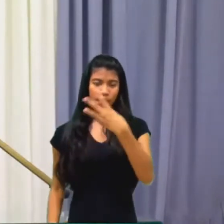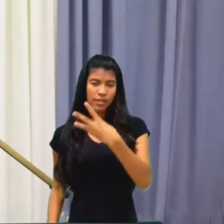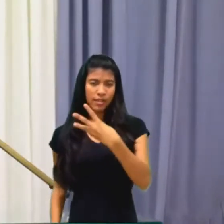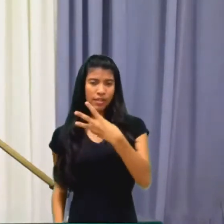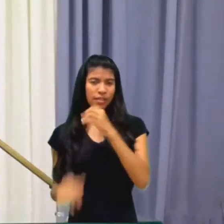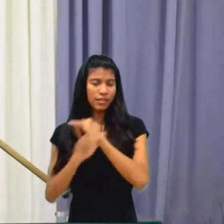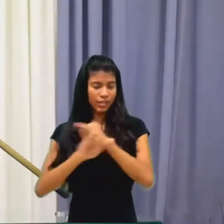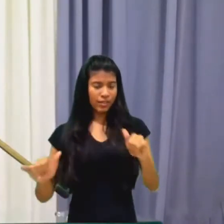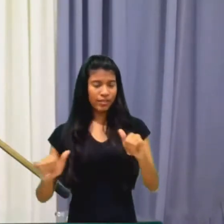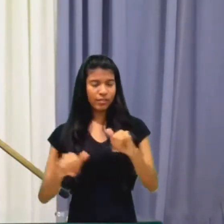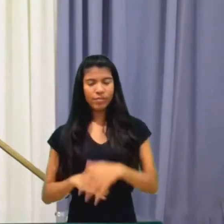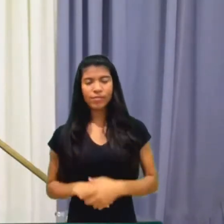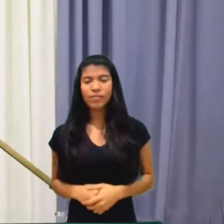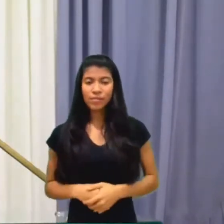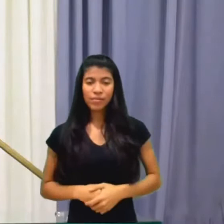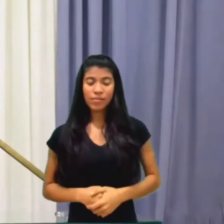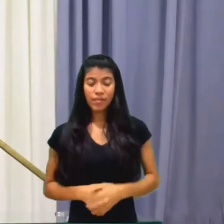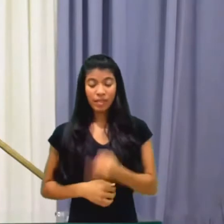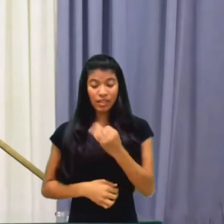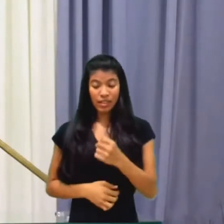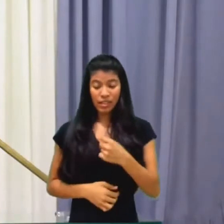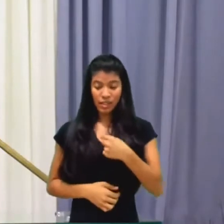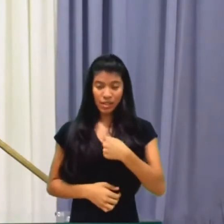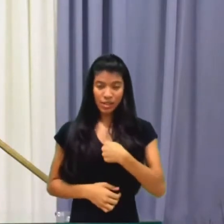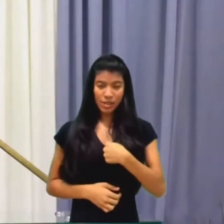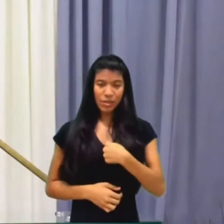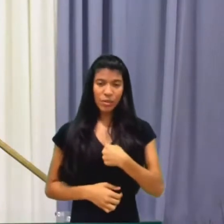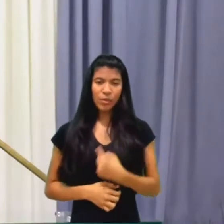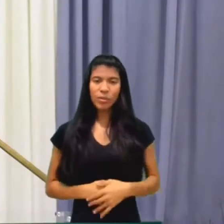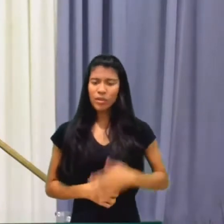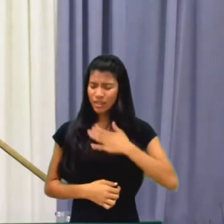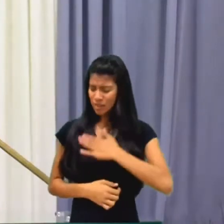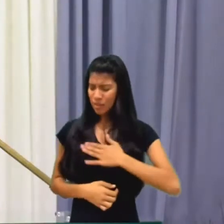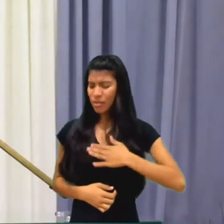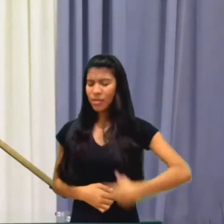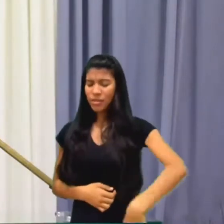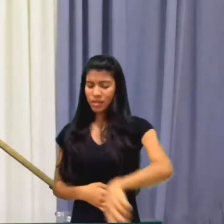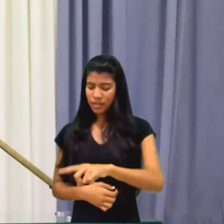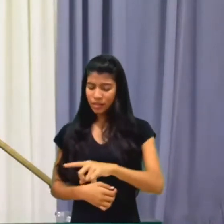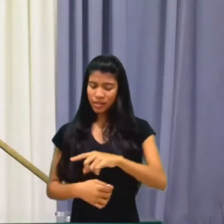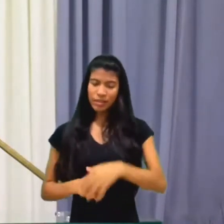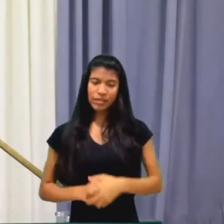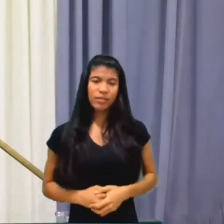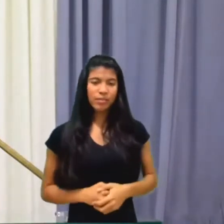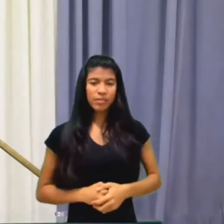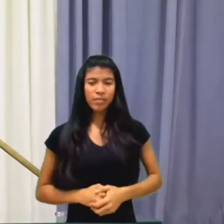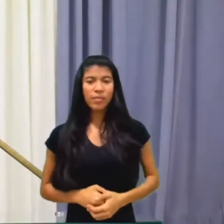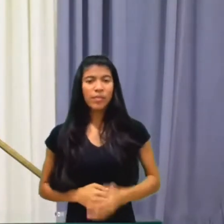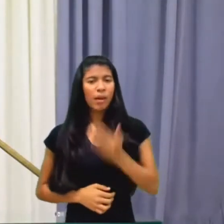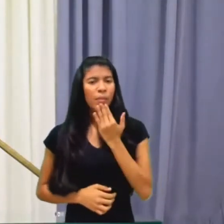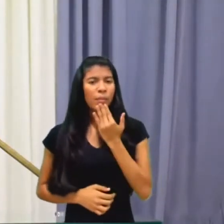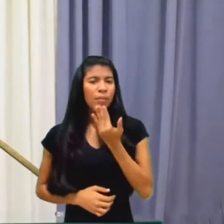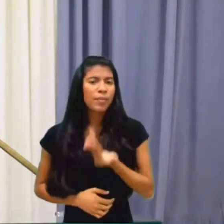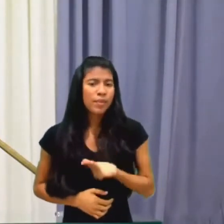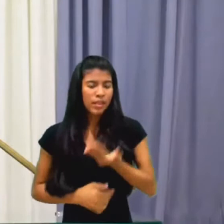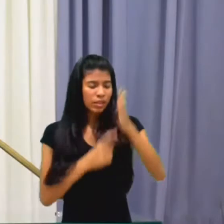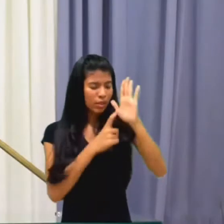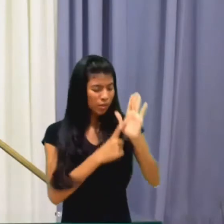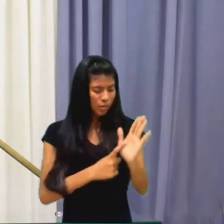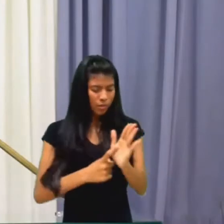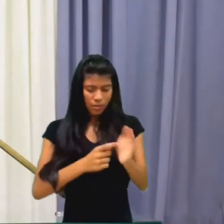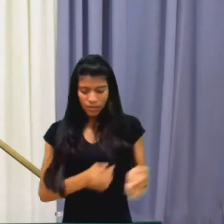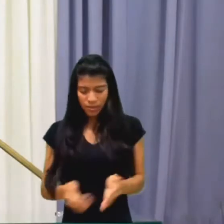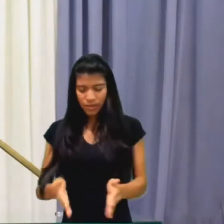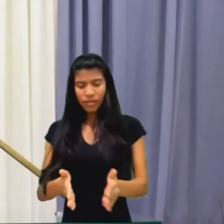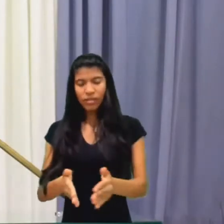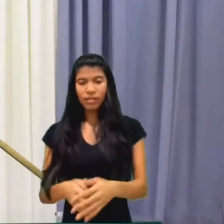eu, pois, tenho achado graça aos teus olhos, rogo-te que agora me mostres os teus caminhos, para que